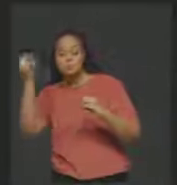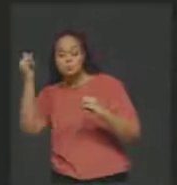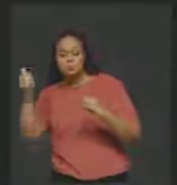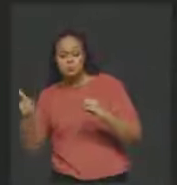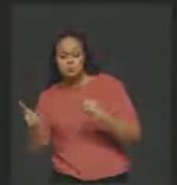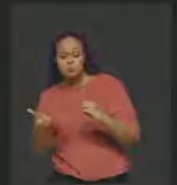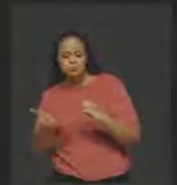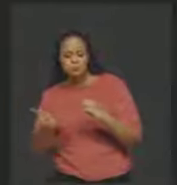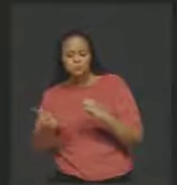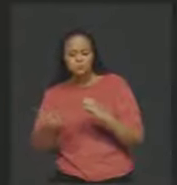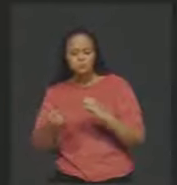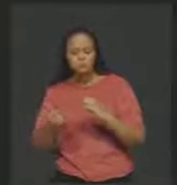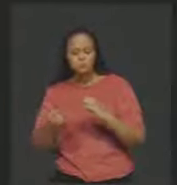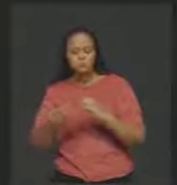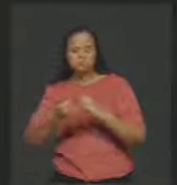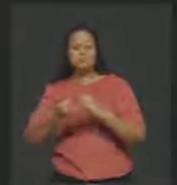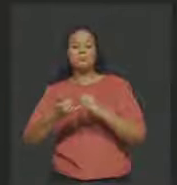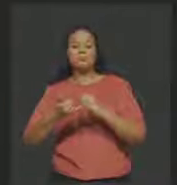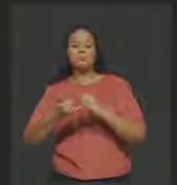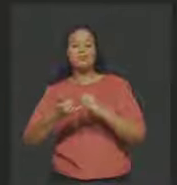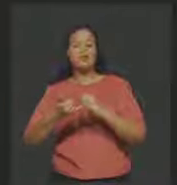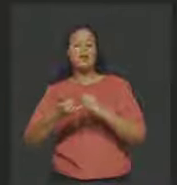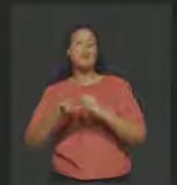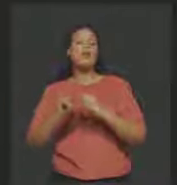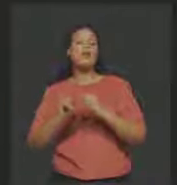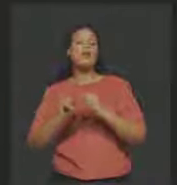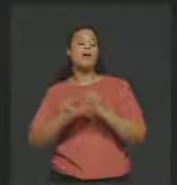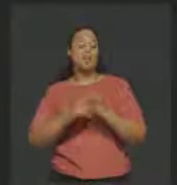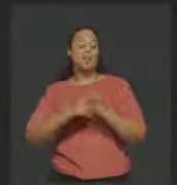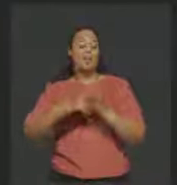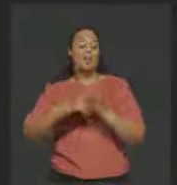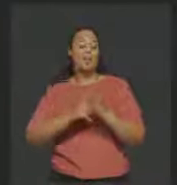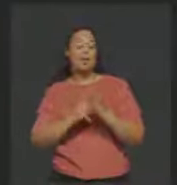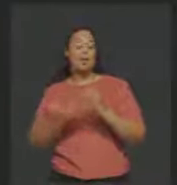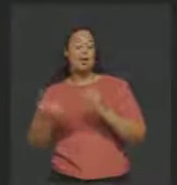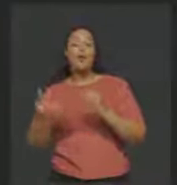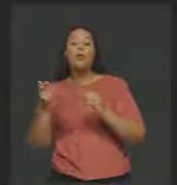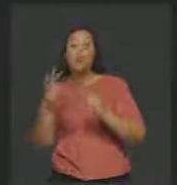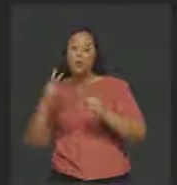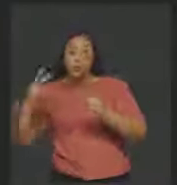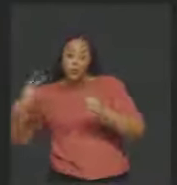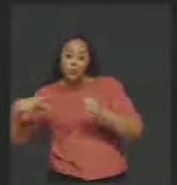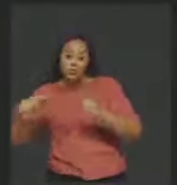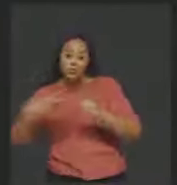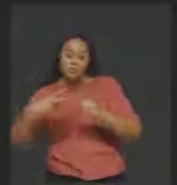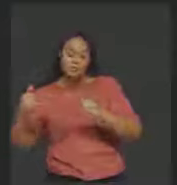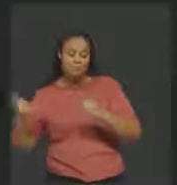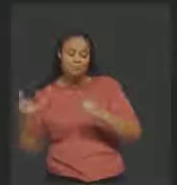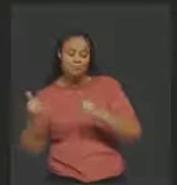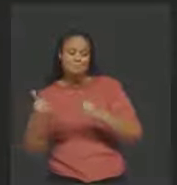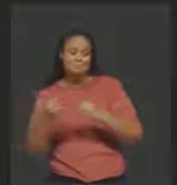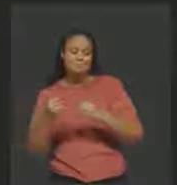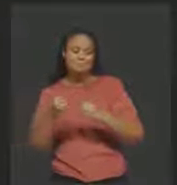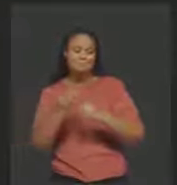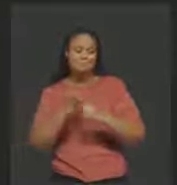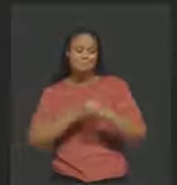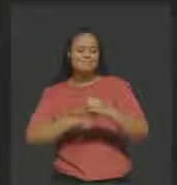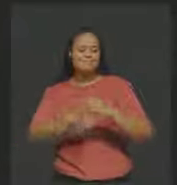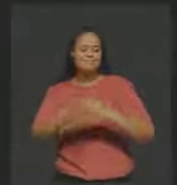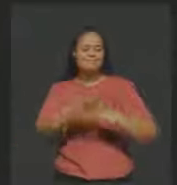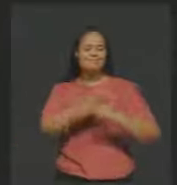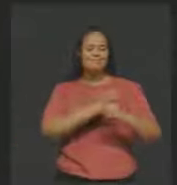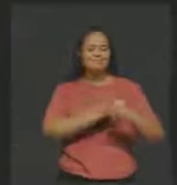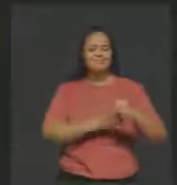tem a chave ligada, ou seja, essa corrente de elétrons vai continuar passando pelo condutor e vai fazer com que essa lâmpada